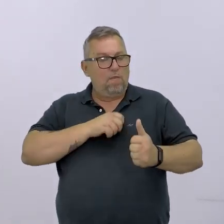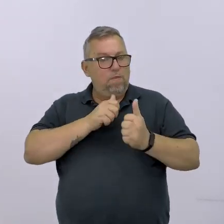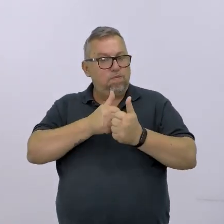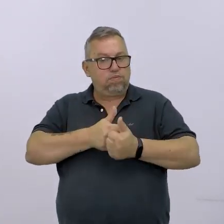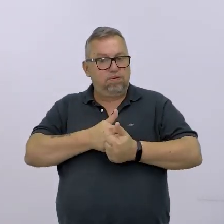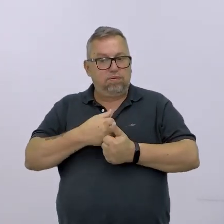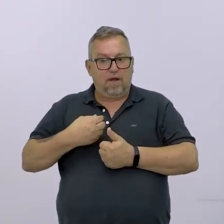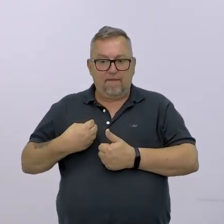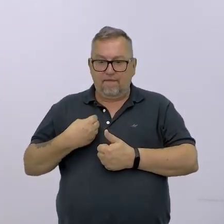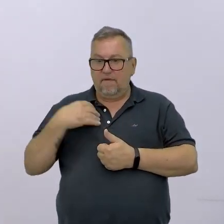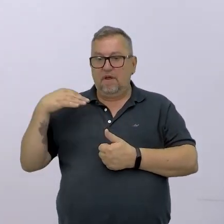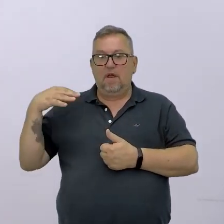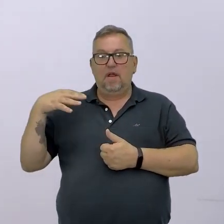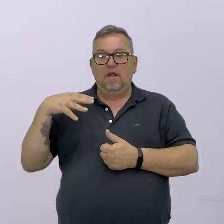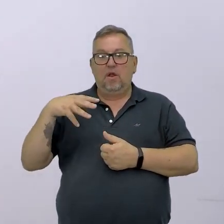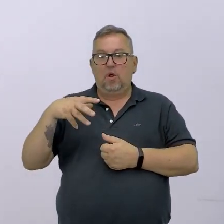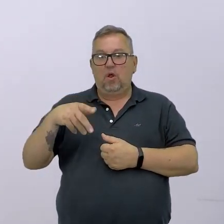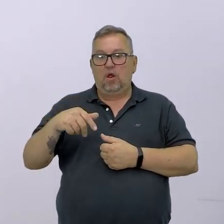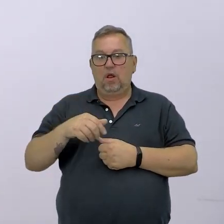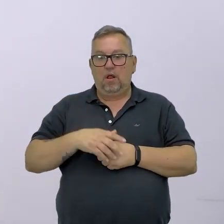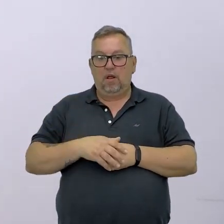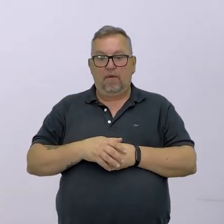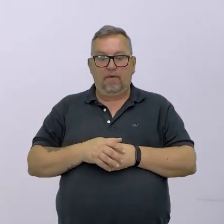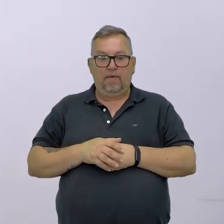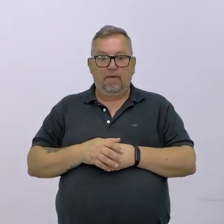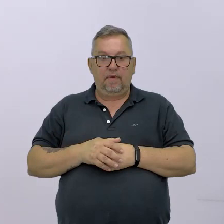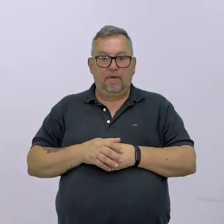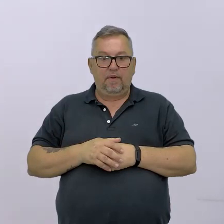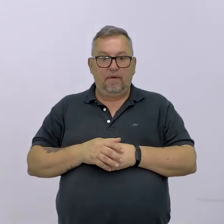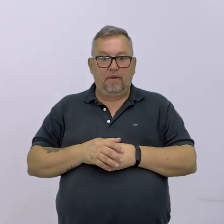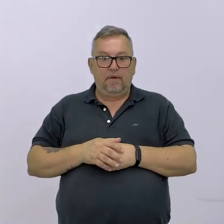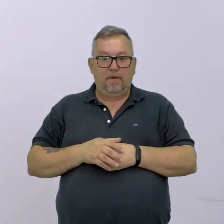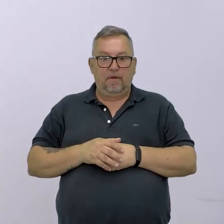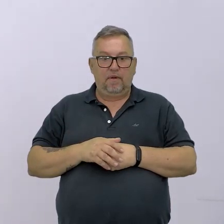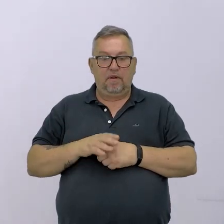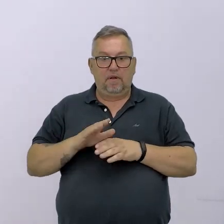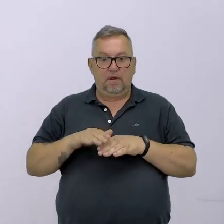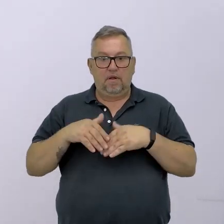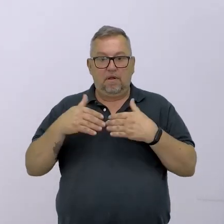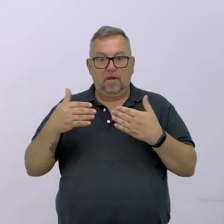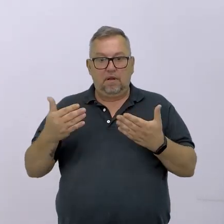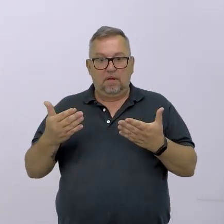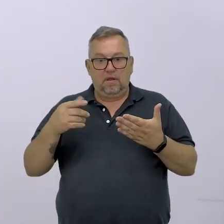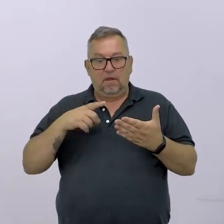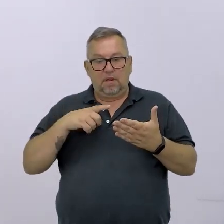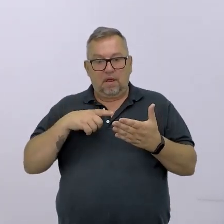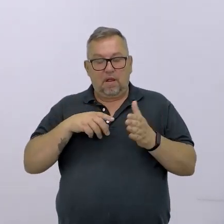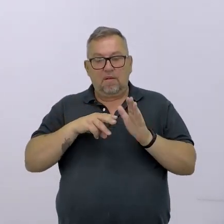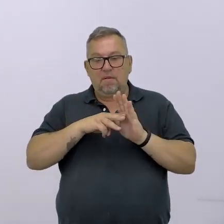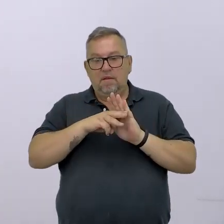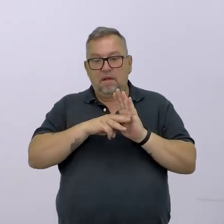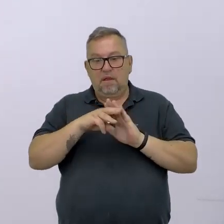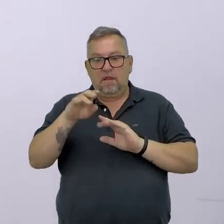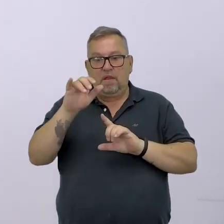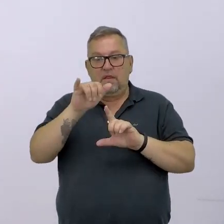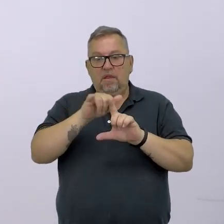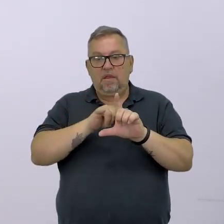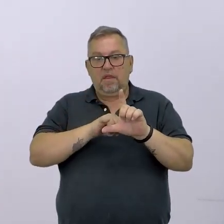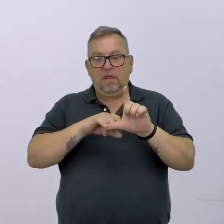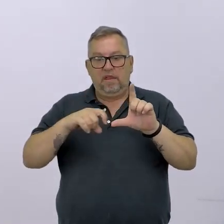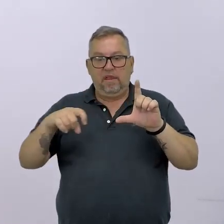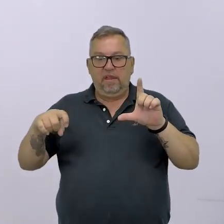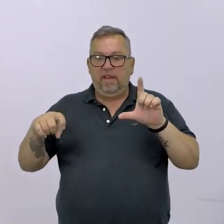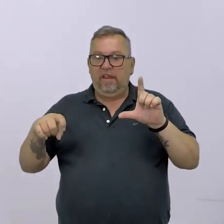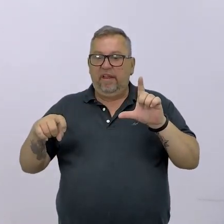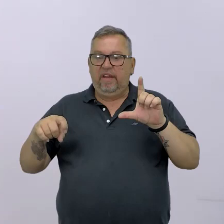minha existência. Daí, então, a ideia do eu penso, logo existo. Esse, então, pessoal, seria um método cartesiano, esse